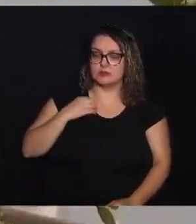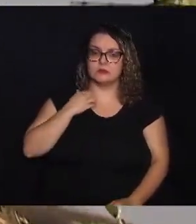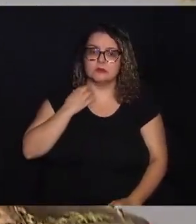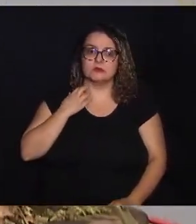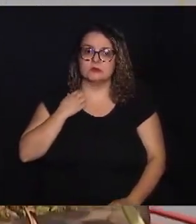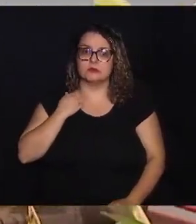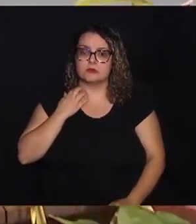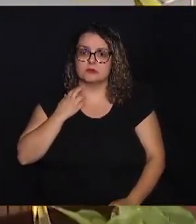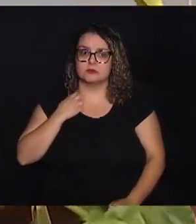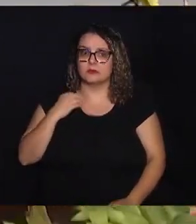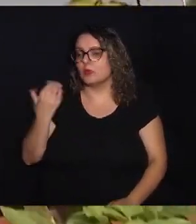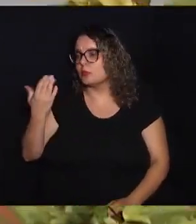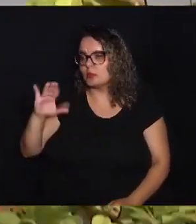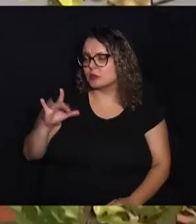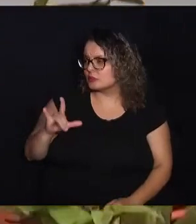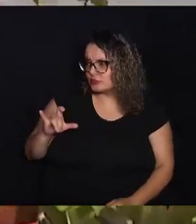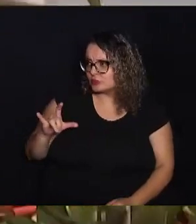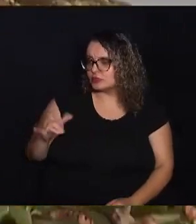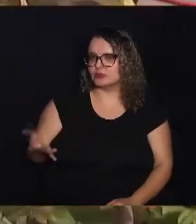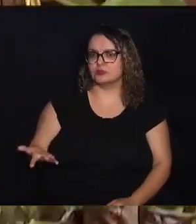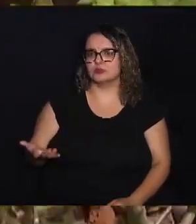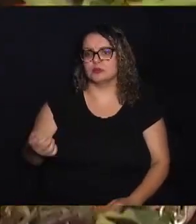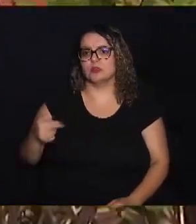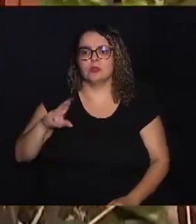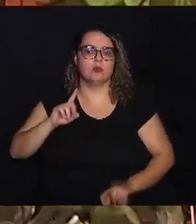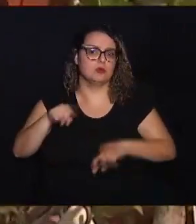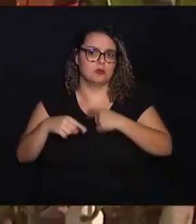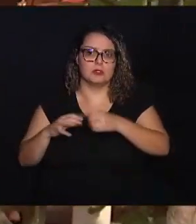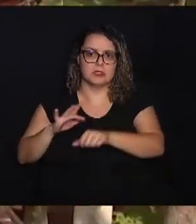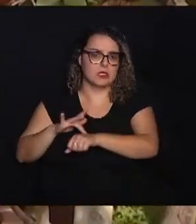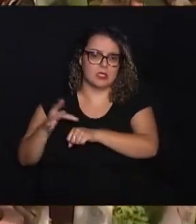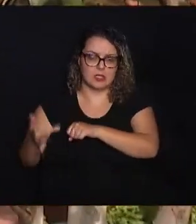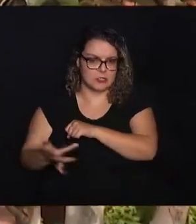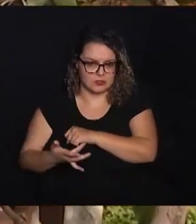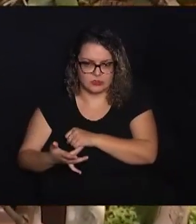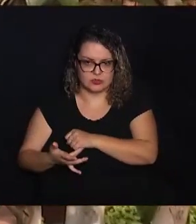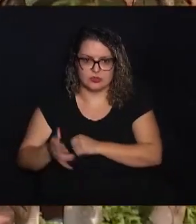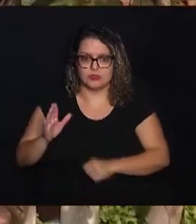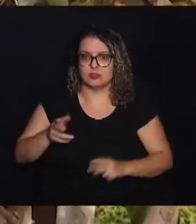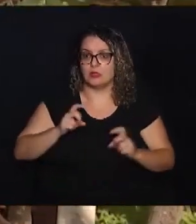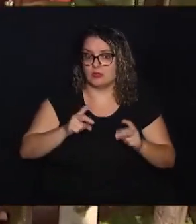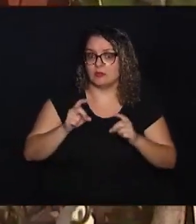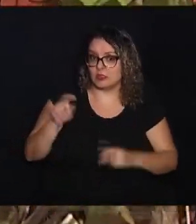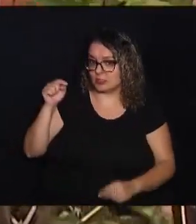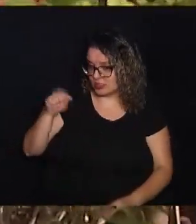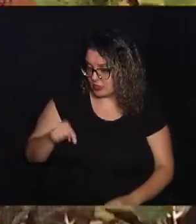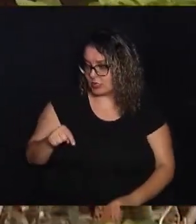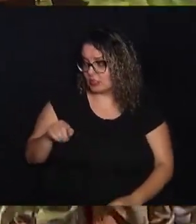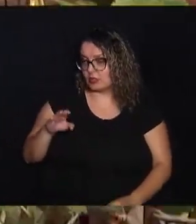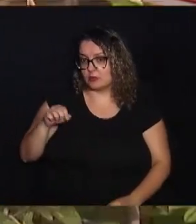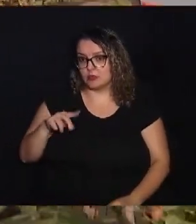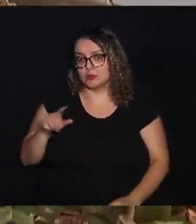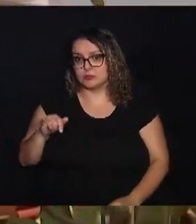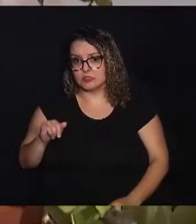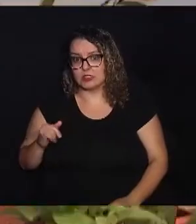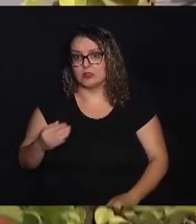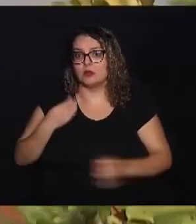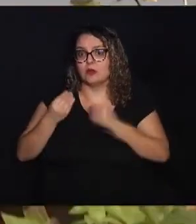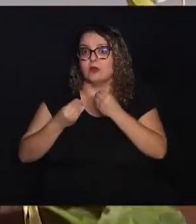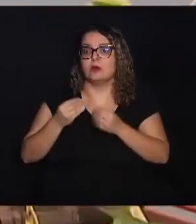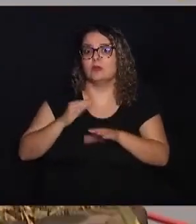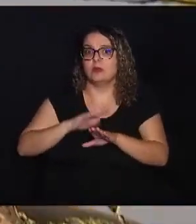uma postagem no Instagram ou em qualquer outra rede social, você já vende aquele determinado bonsai? Como que funciona